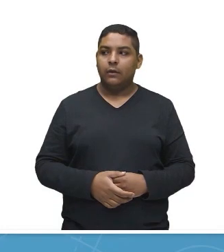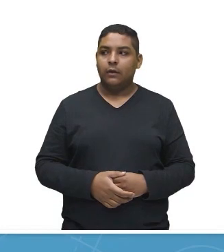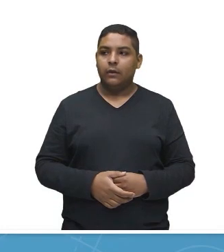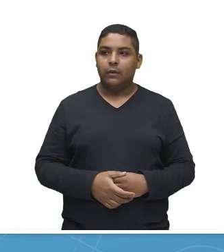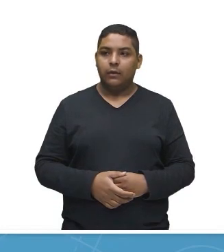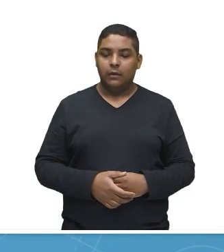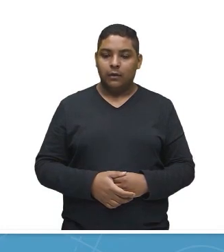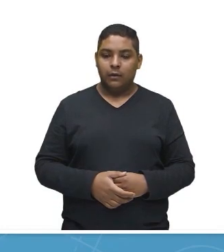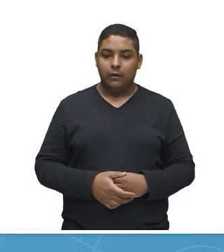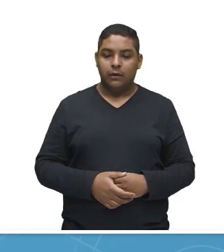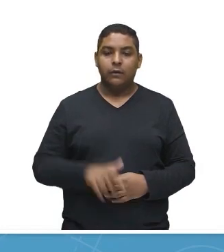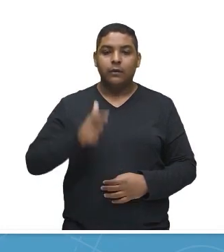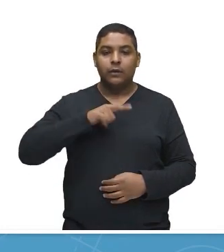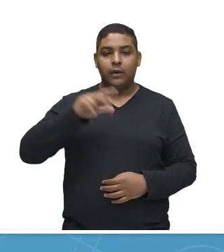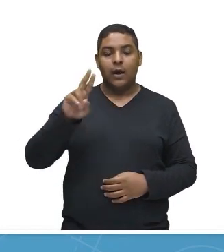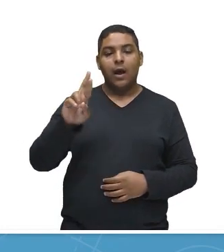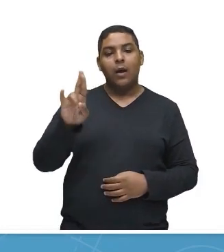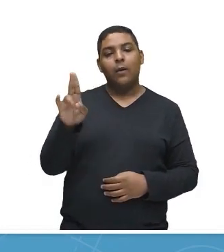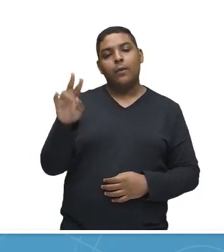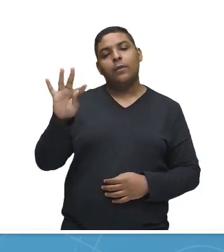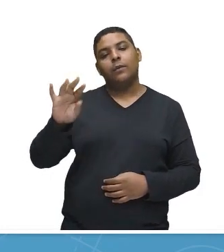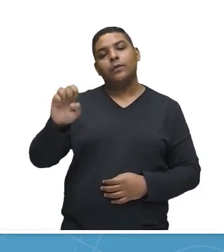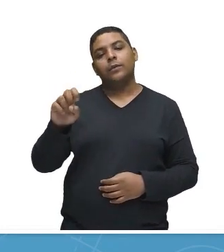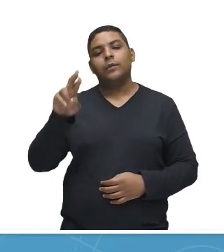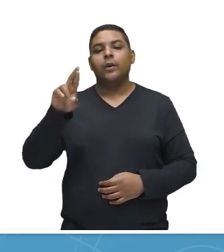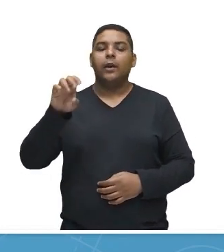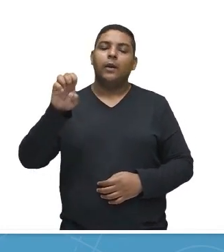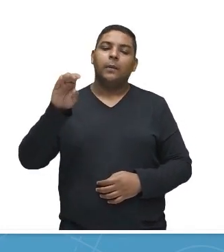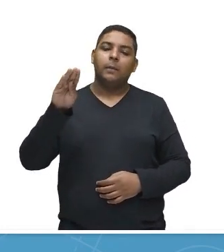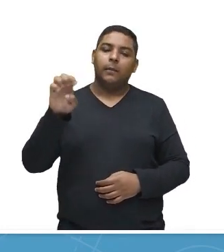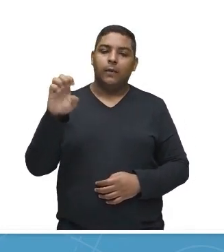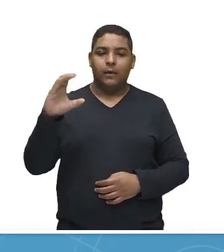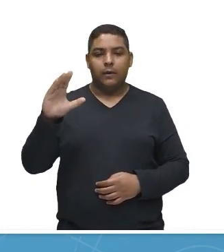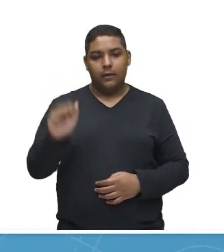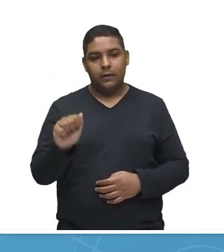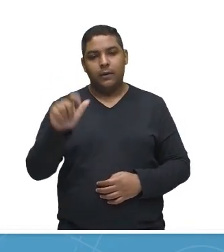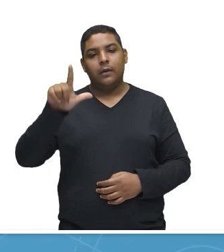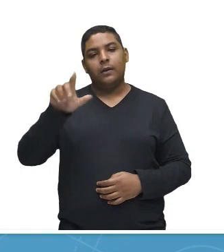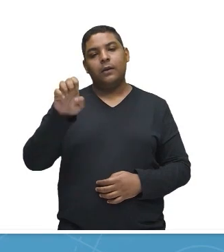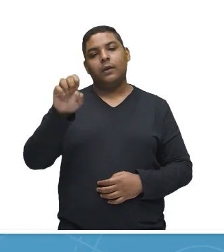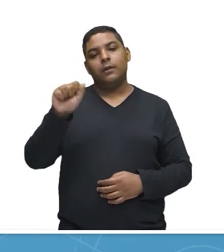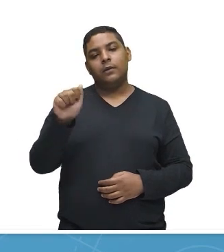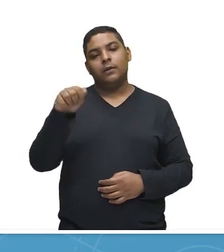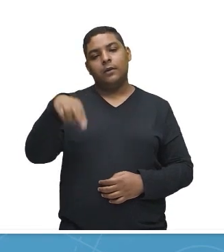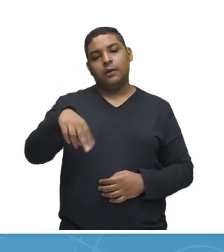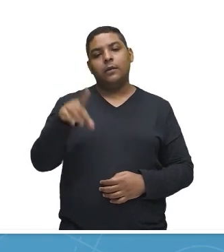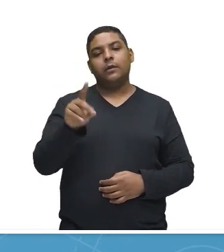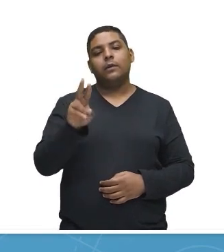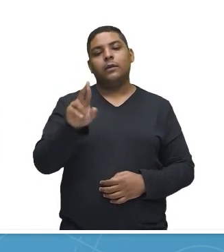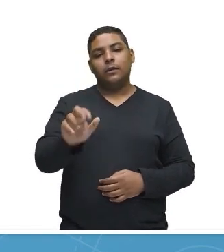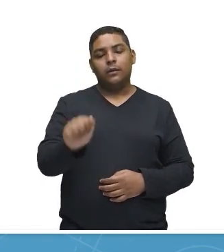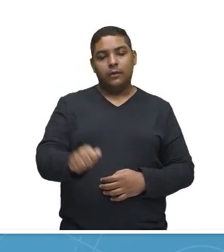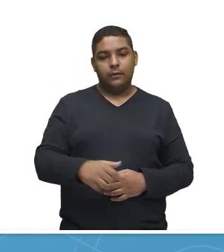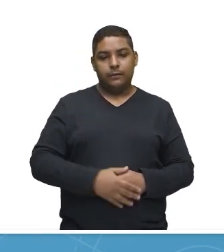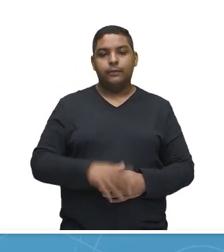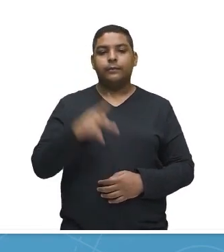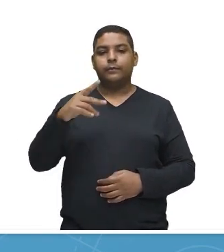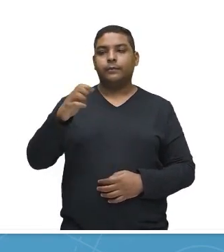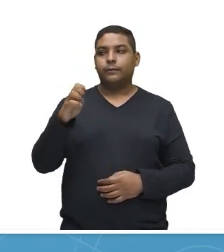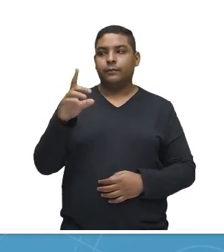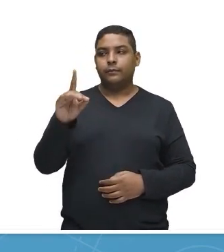a Ruth, Rebeca, Alessandra, vamos lá, o Pedro,